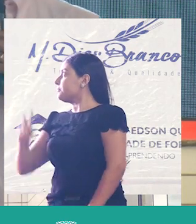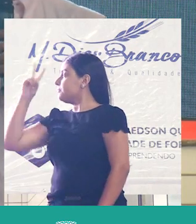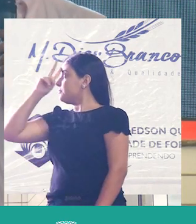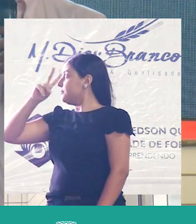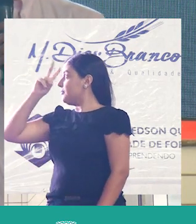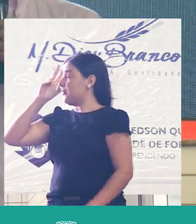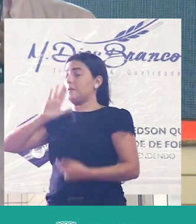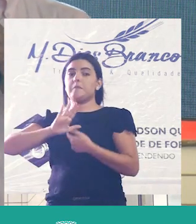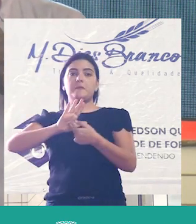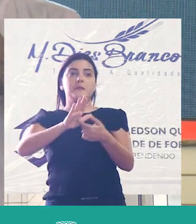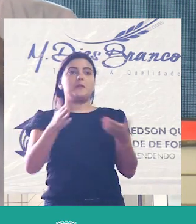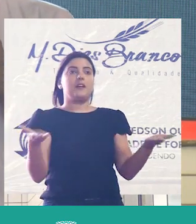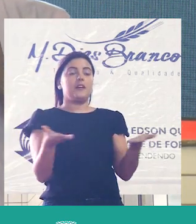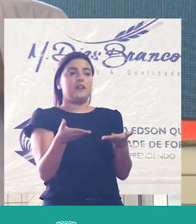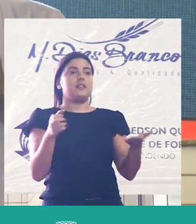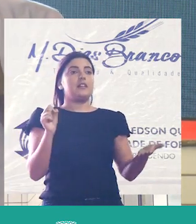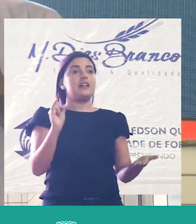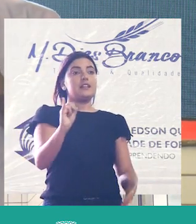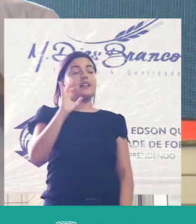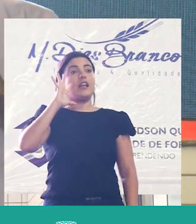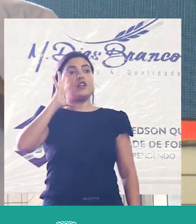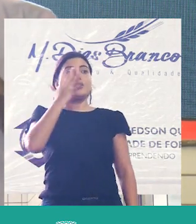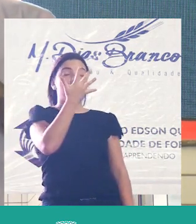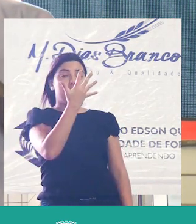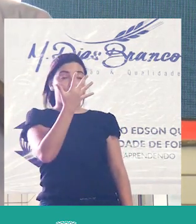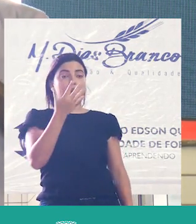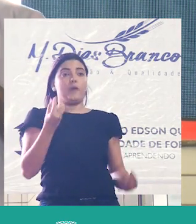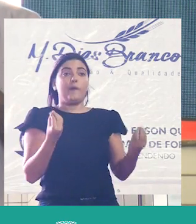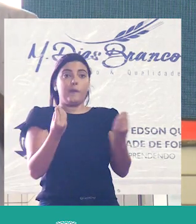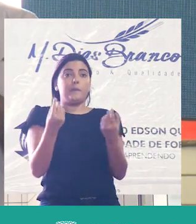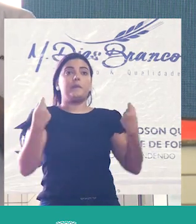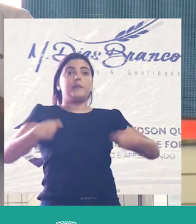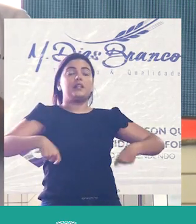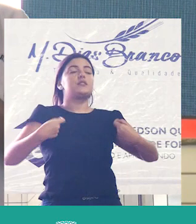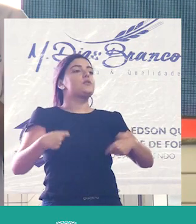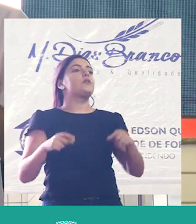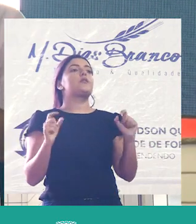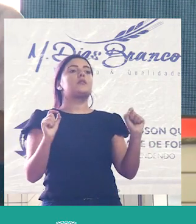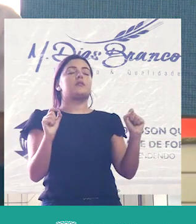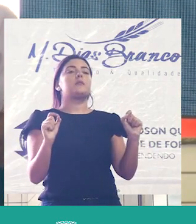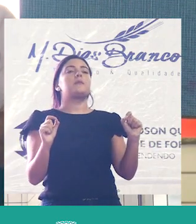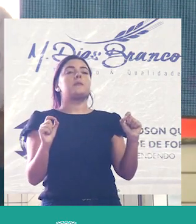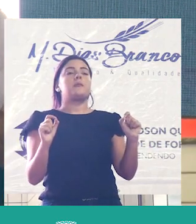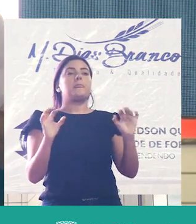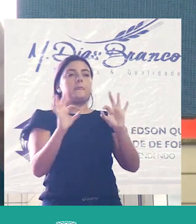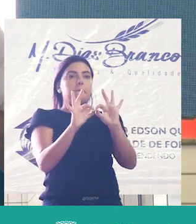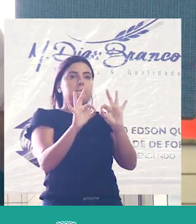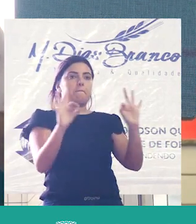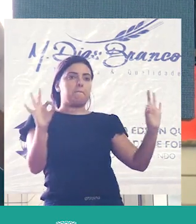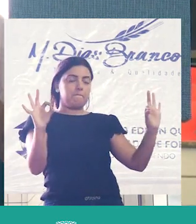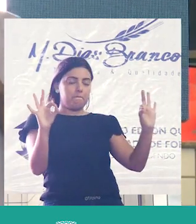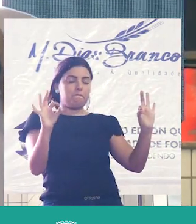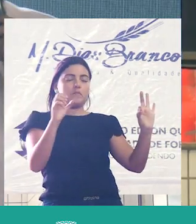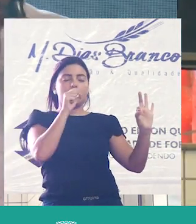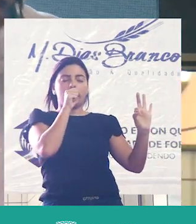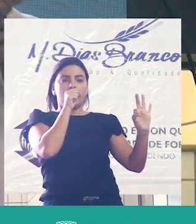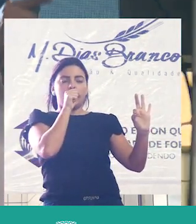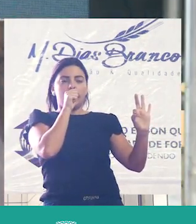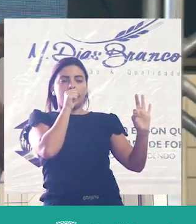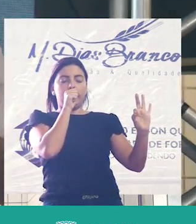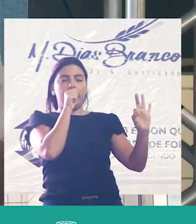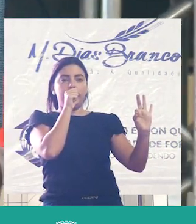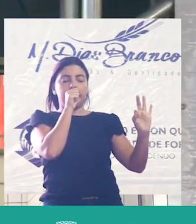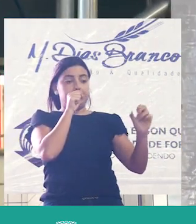comecinho? Para você resolver uma questão de estequiometria, você precisa de uma equação, de